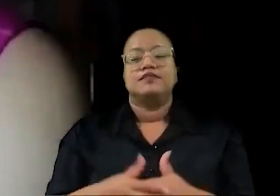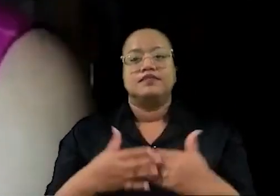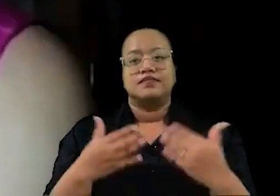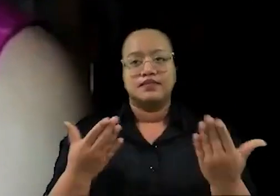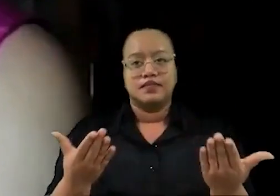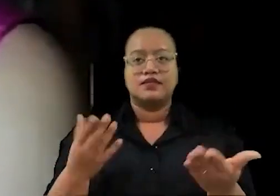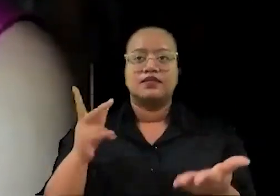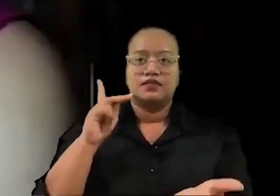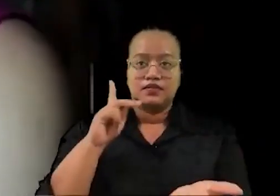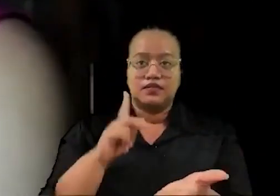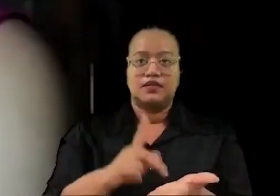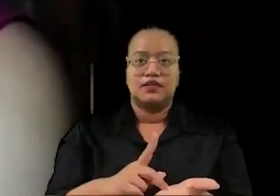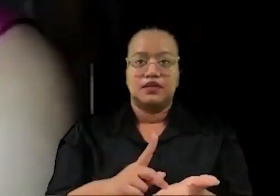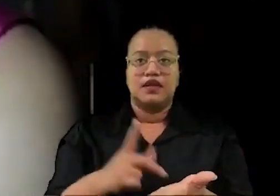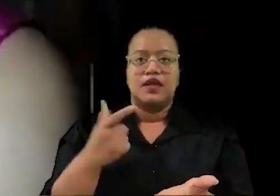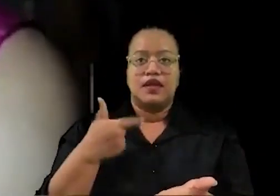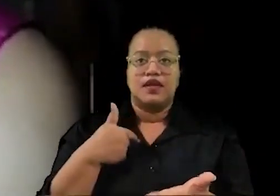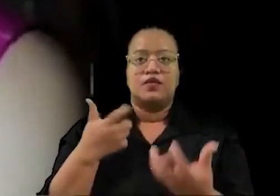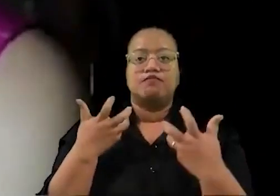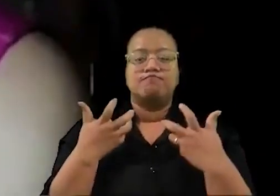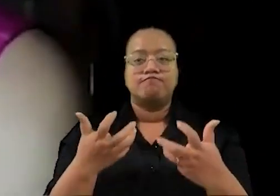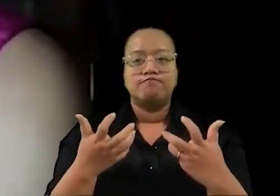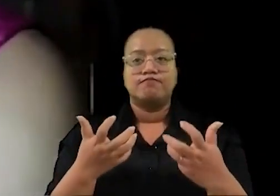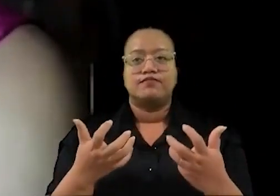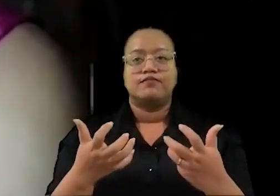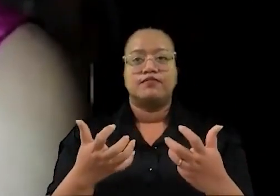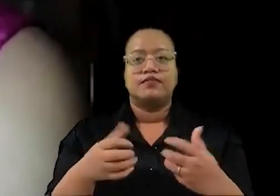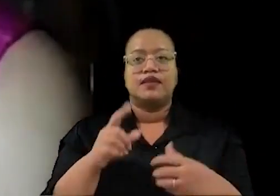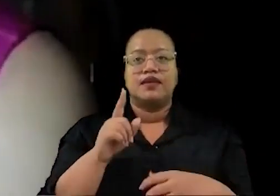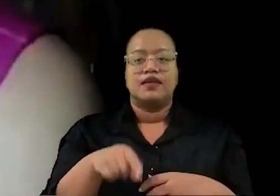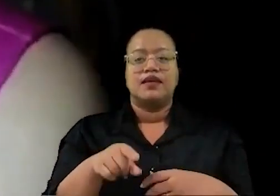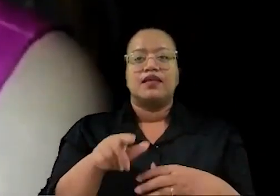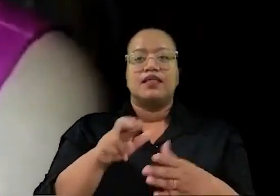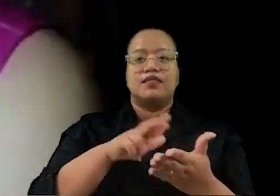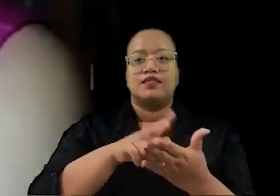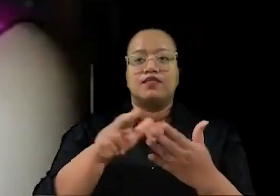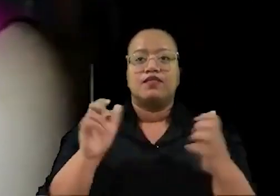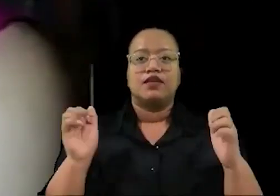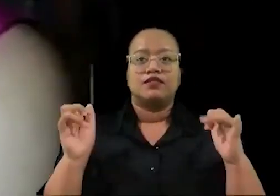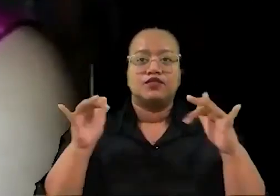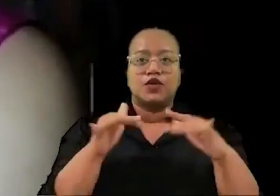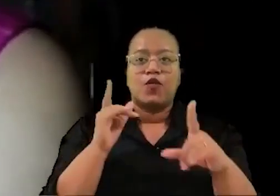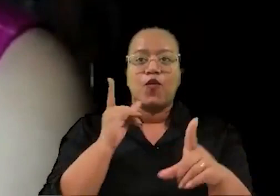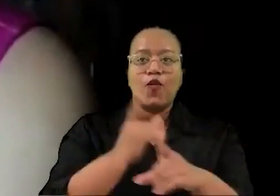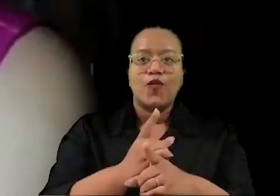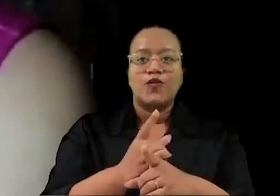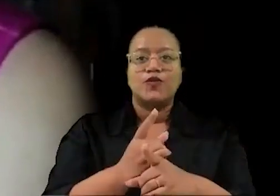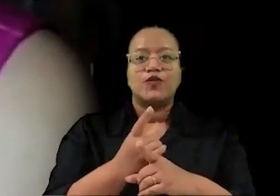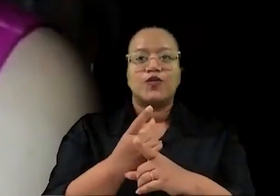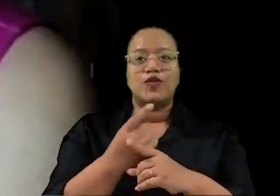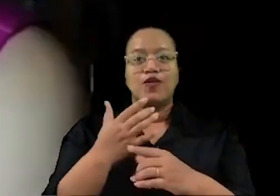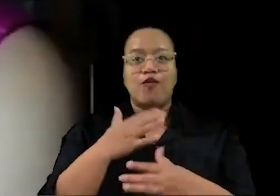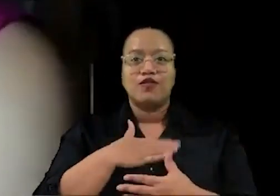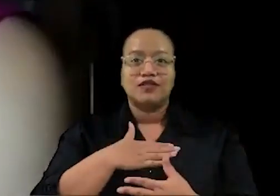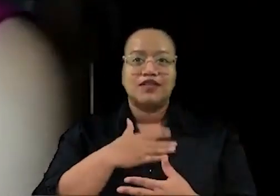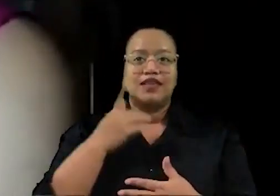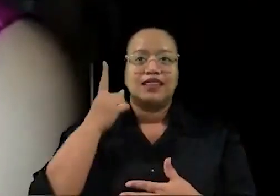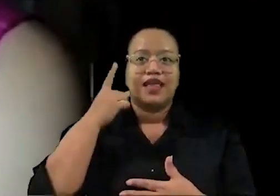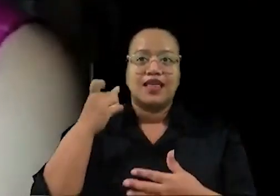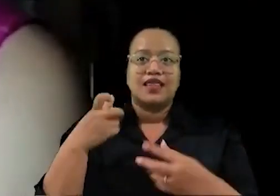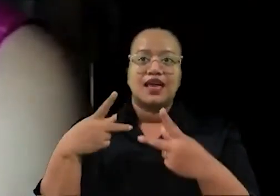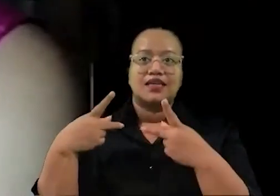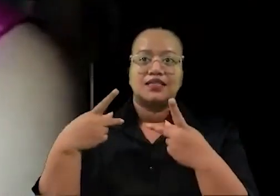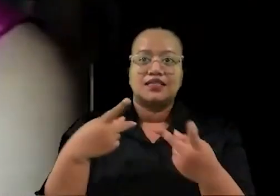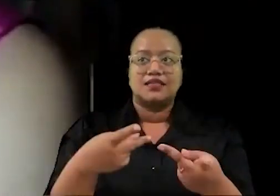que realmente seja um dos vários encontros. Adorei a ideia de feira, né?